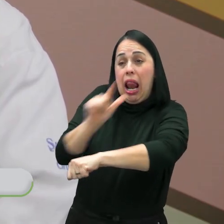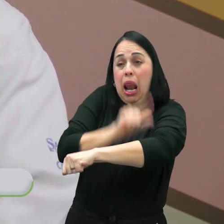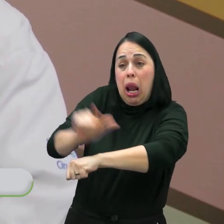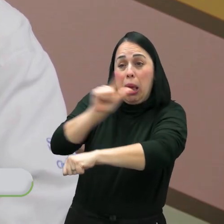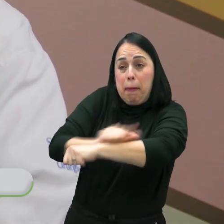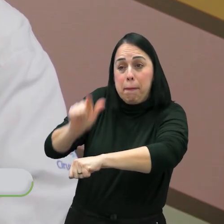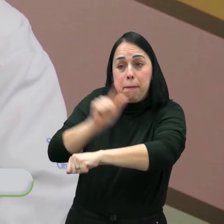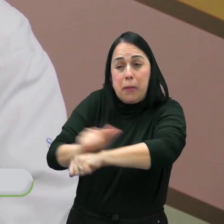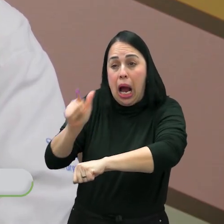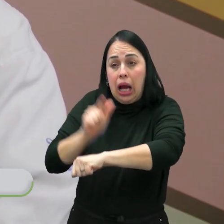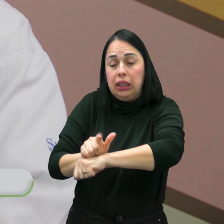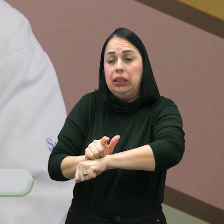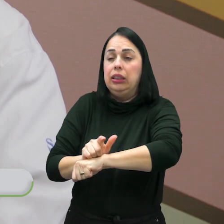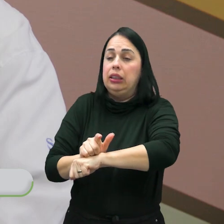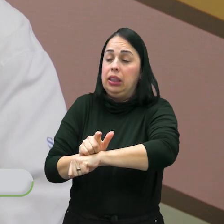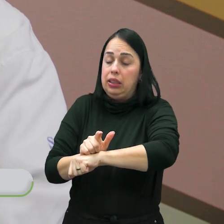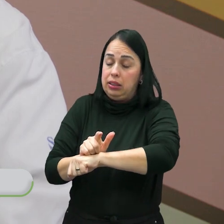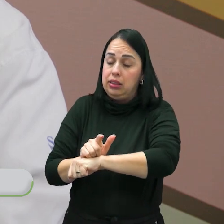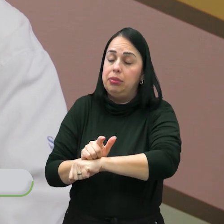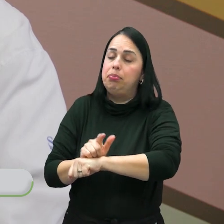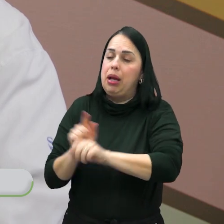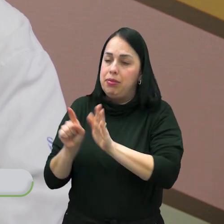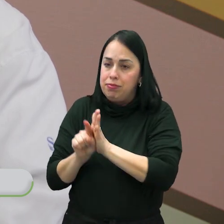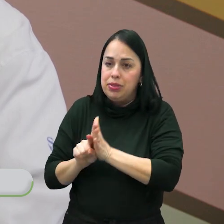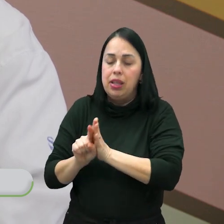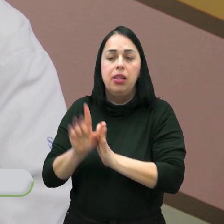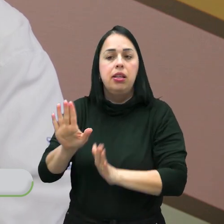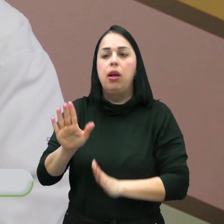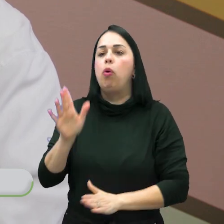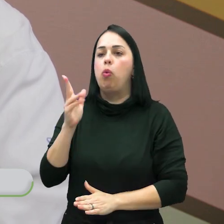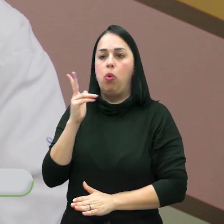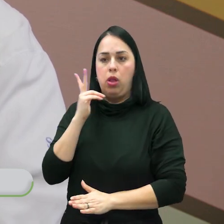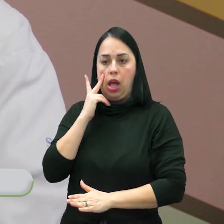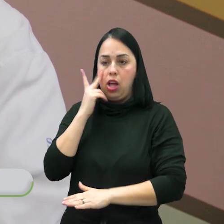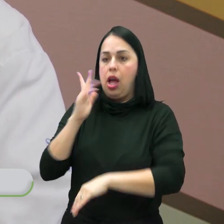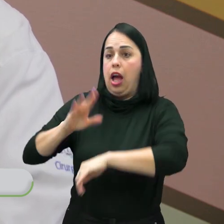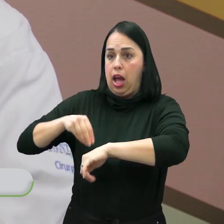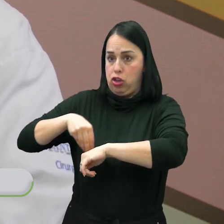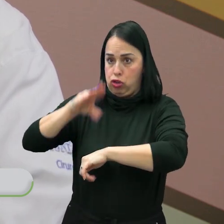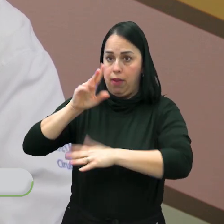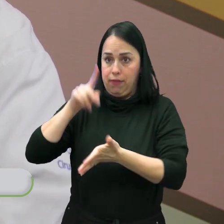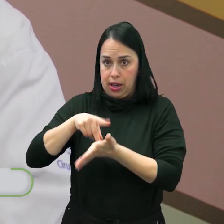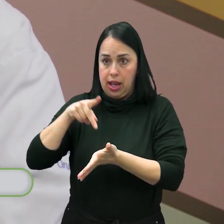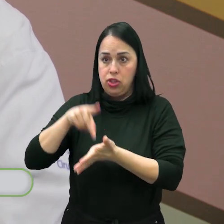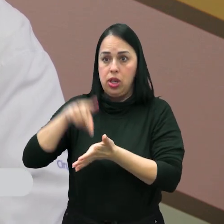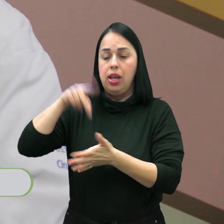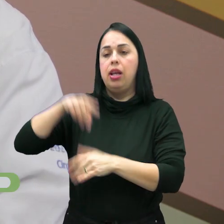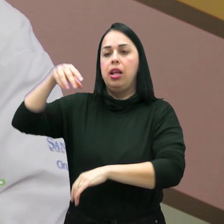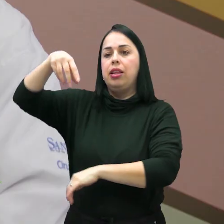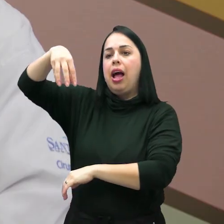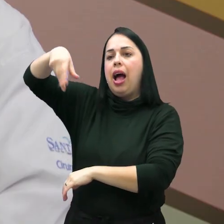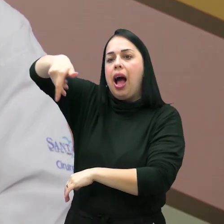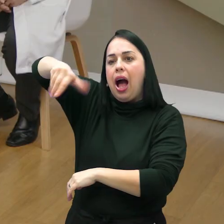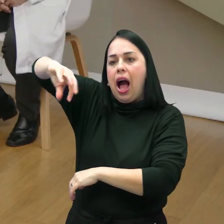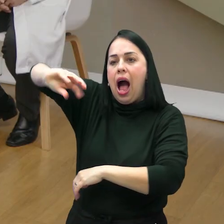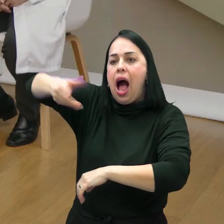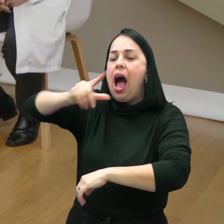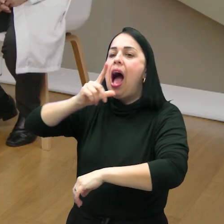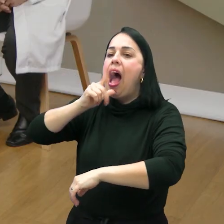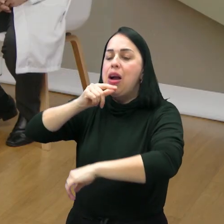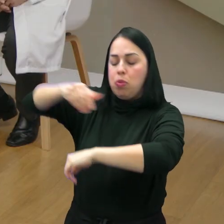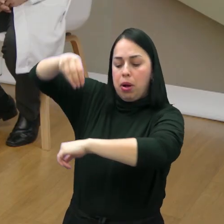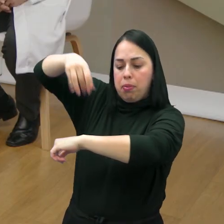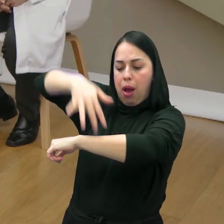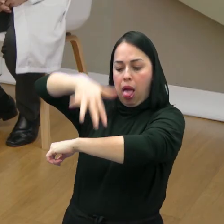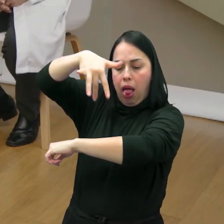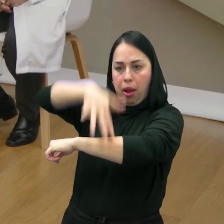ver a profundidade realmente, a extensão. Então, na verdade, só esfriar com água da torneira mesmo. Isso no caso para